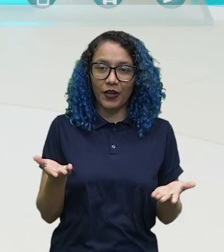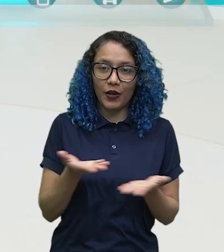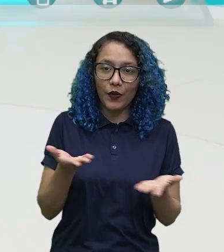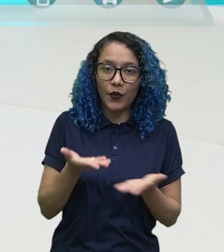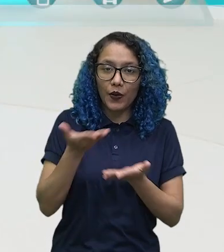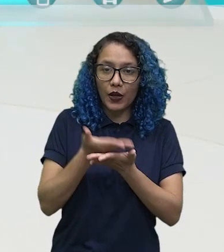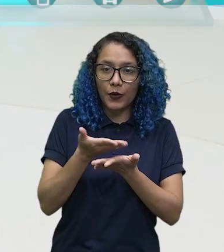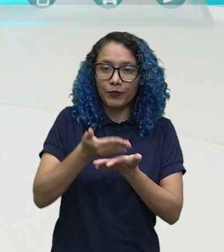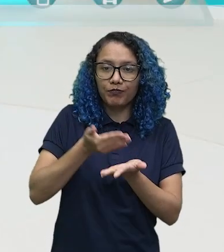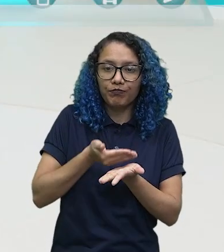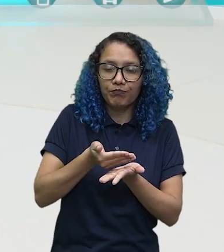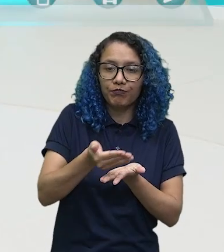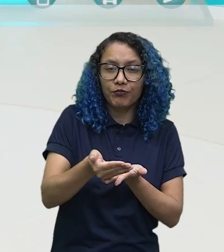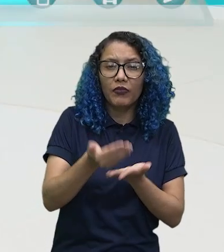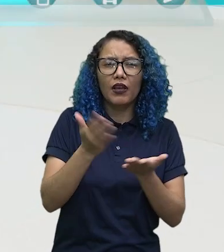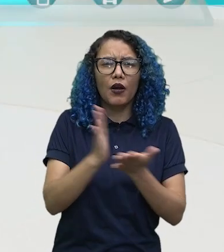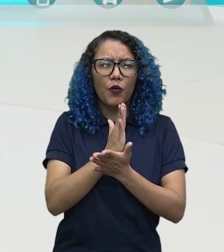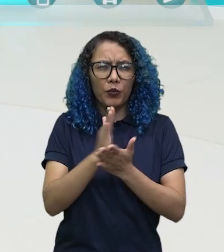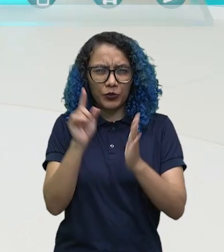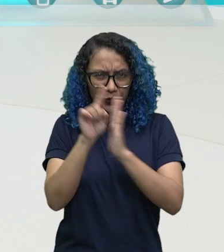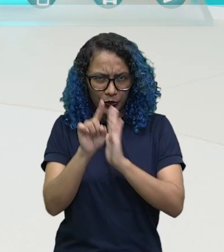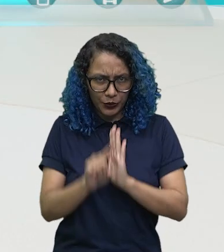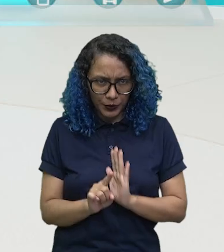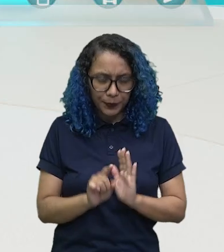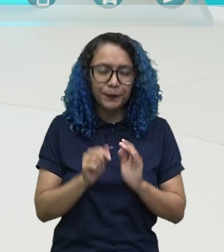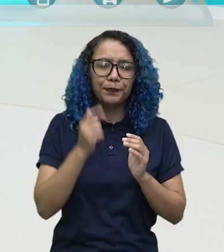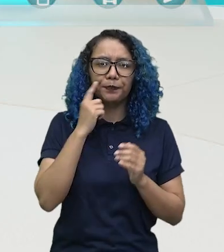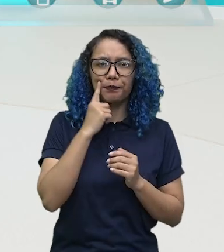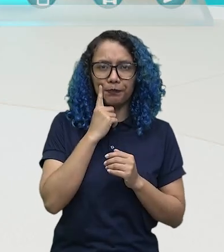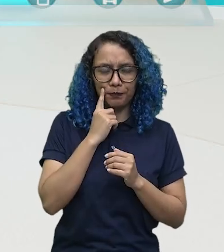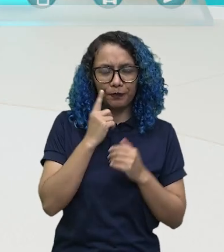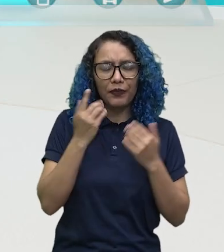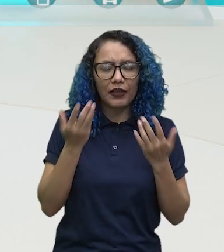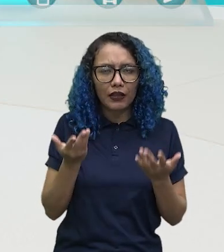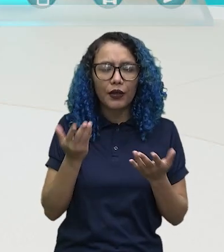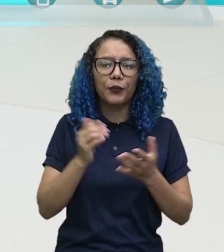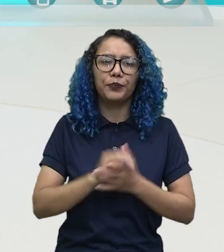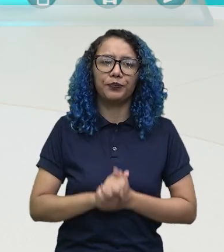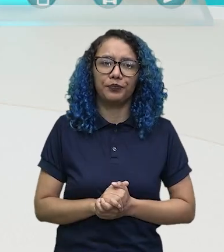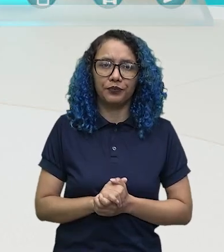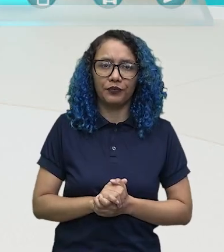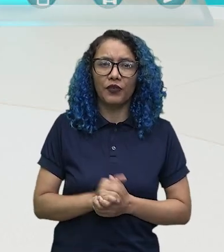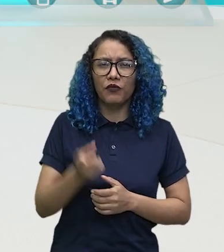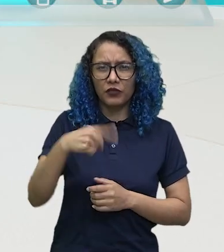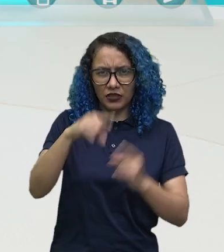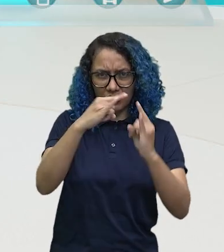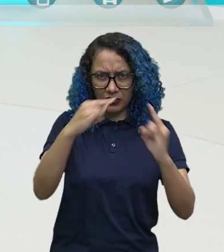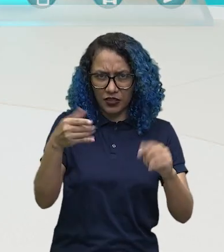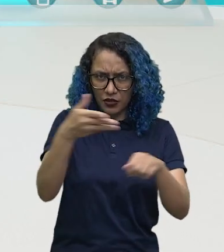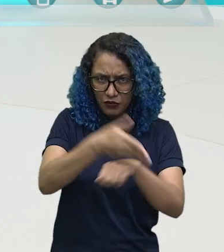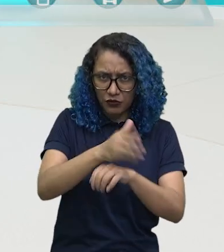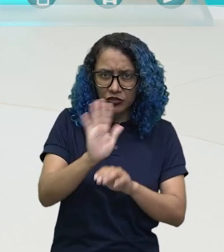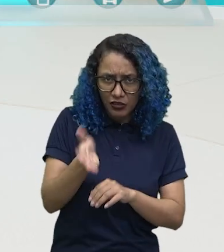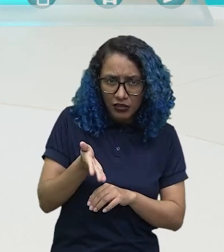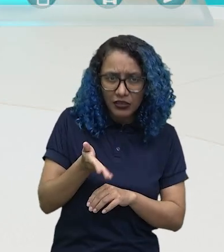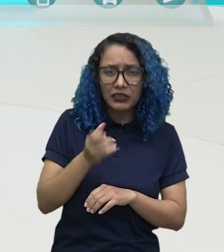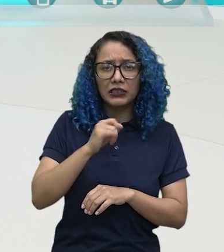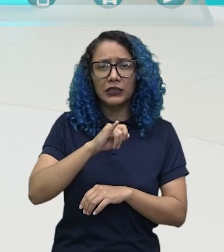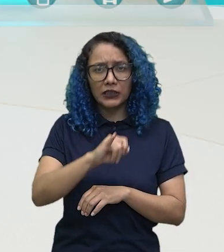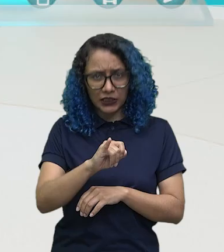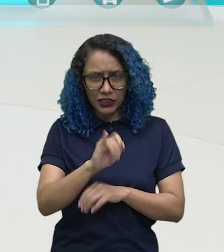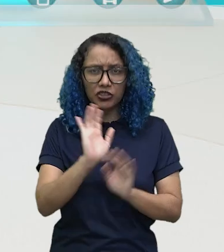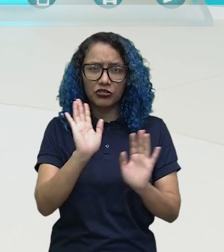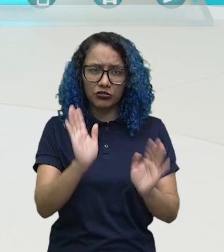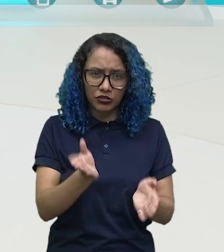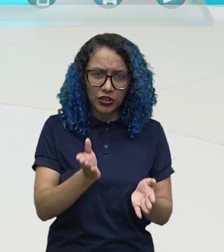Então, vamos iniciar nossa aula. Vou fazer algumas perguntas para vocês. Então, você já foi a um circo? Se já foi,